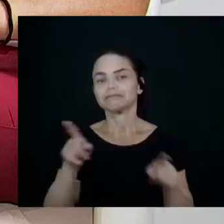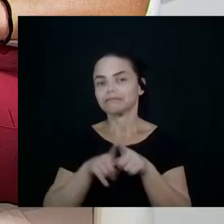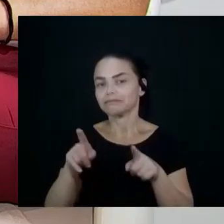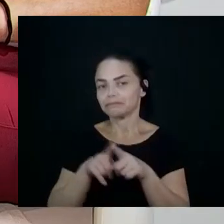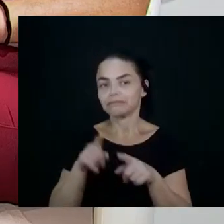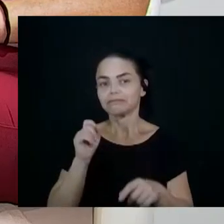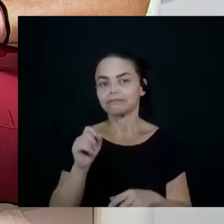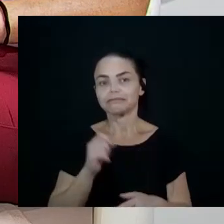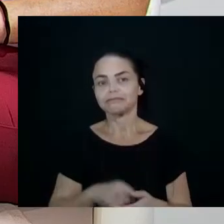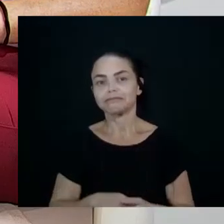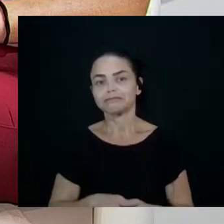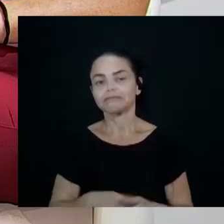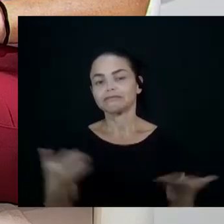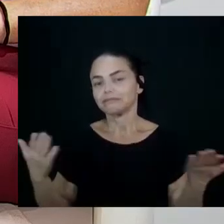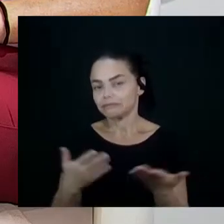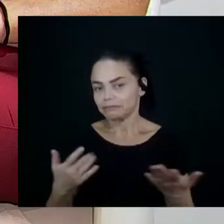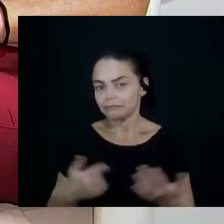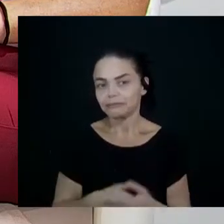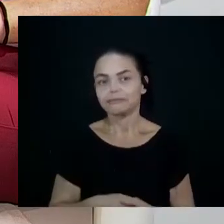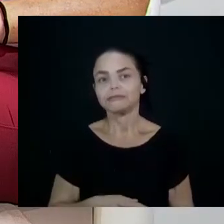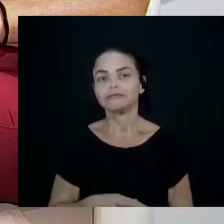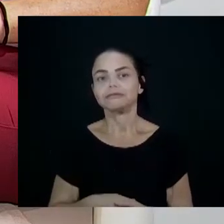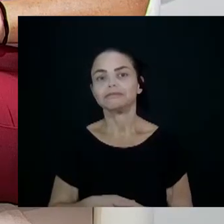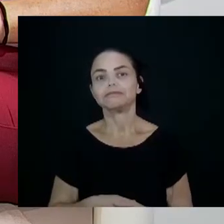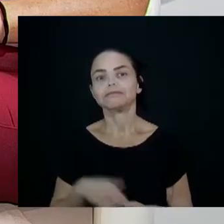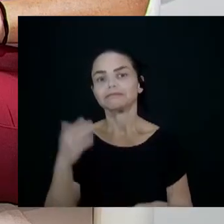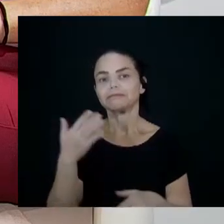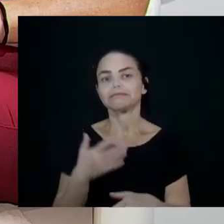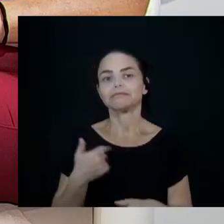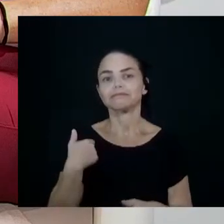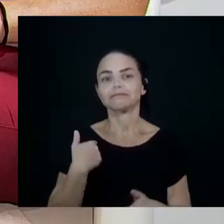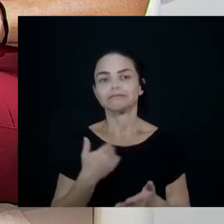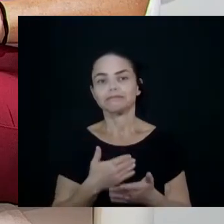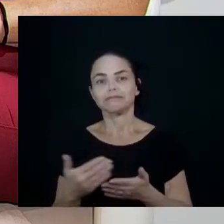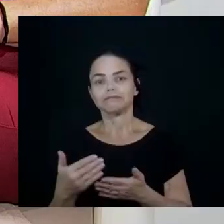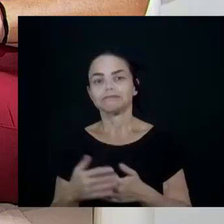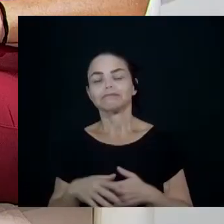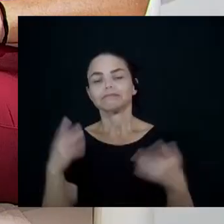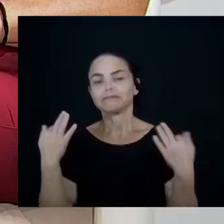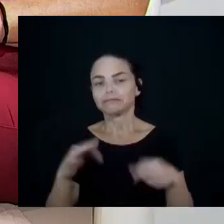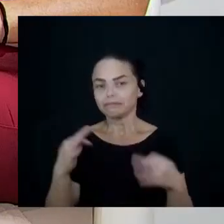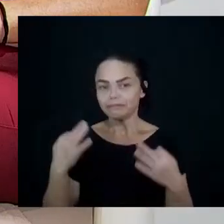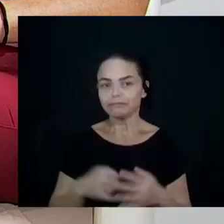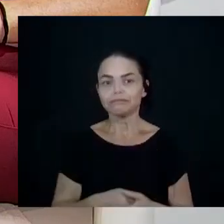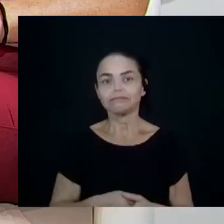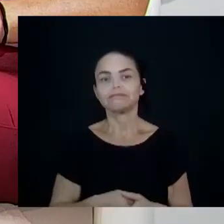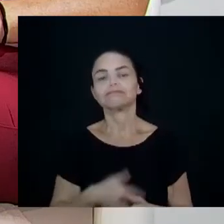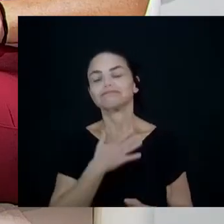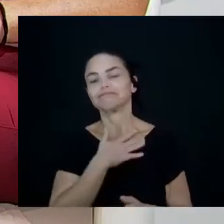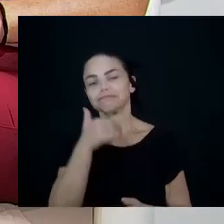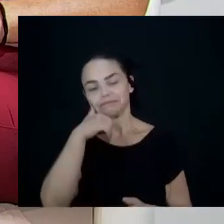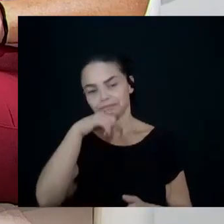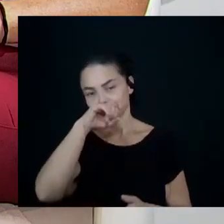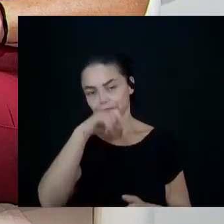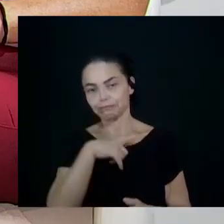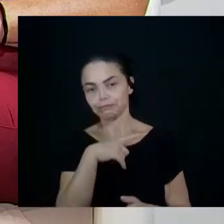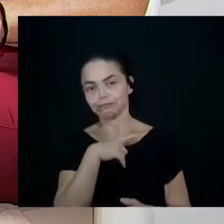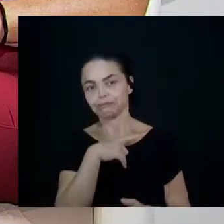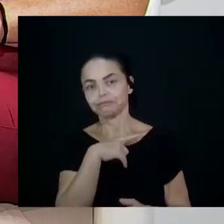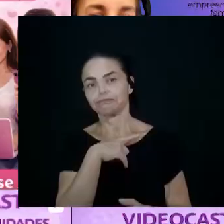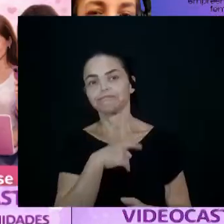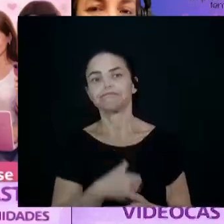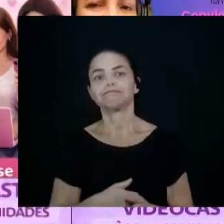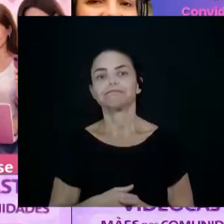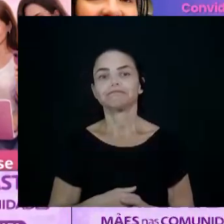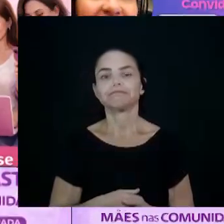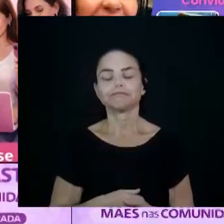que hoje você, partindo daquela sua dor, daquela questão, olha, eu sou mãe, eu tenho que